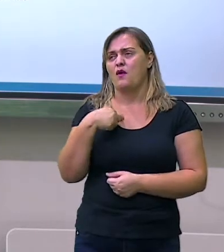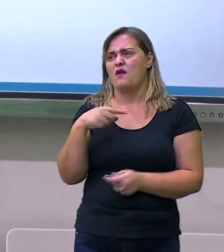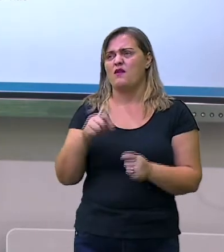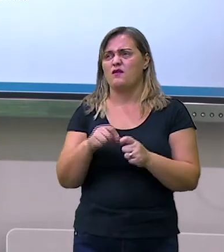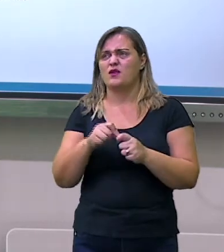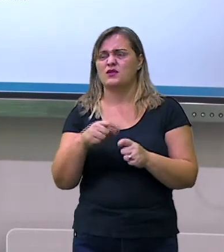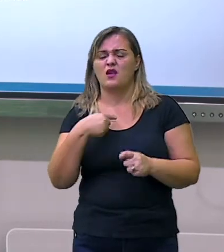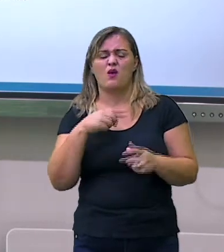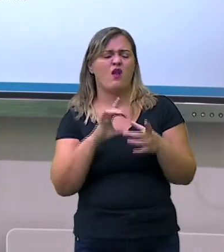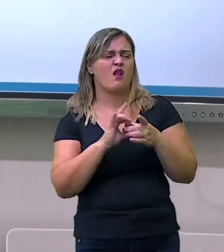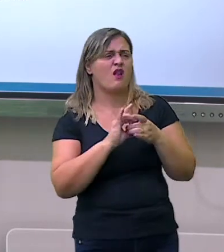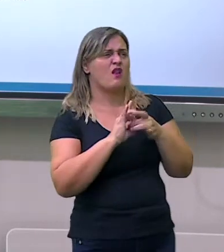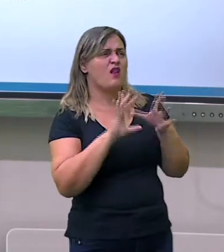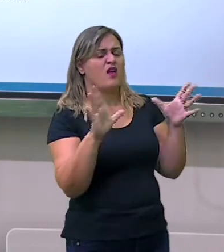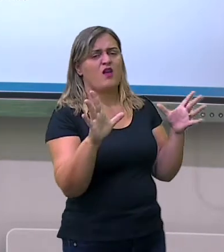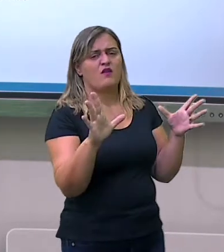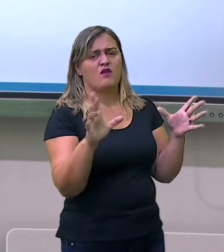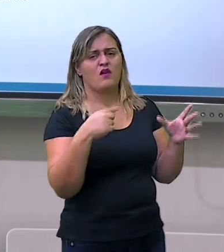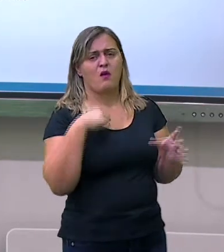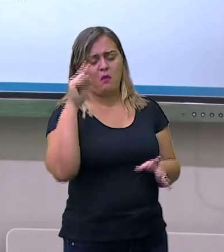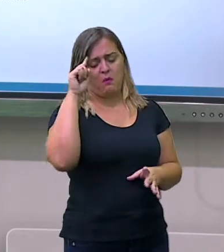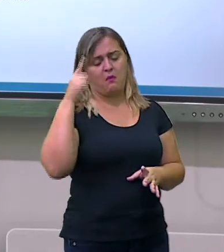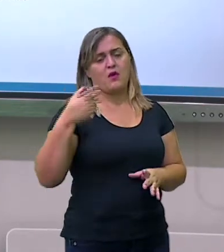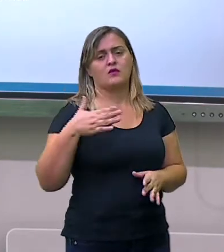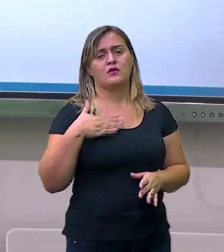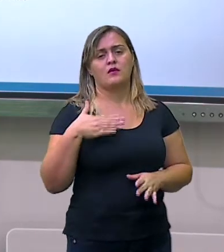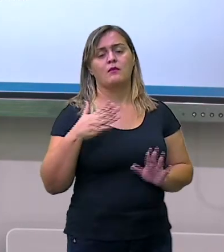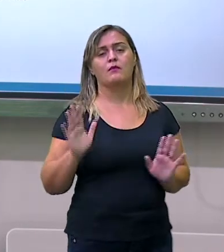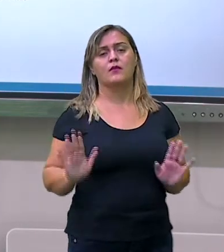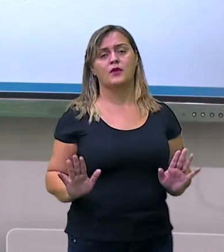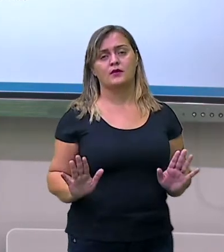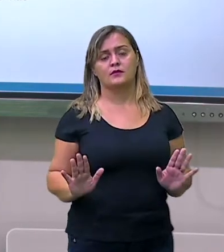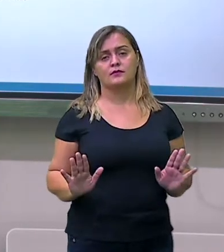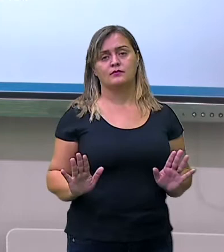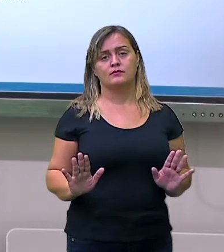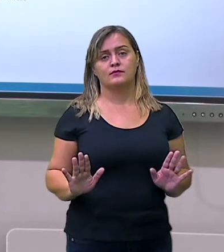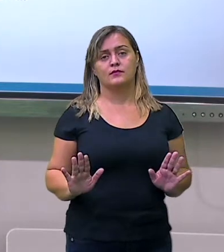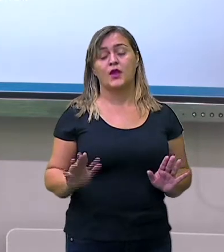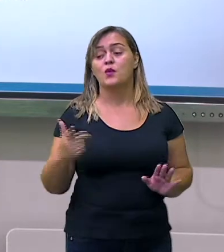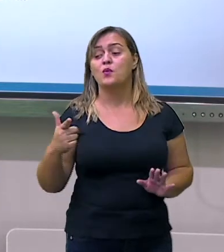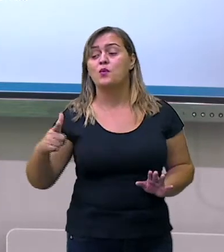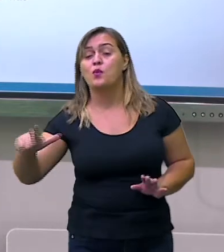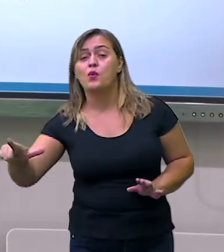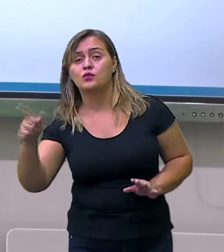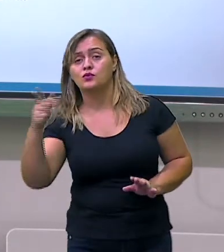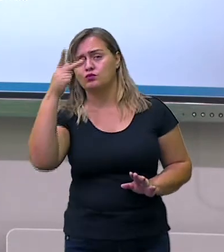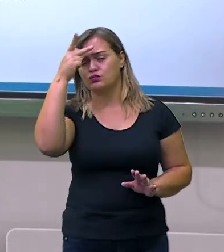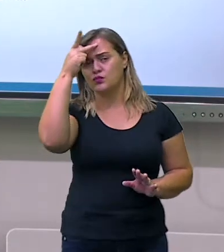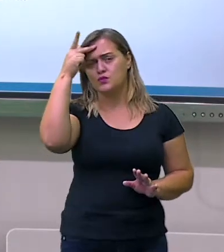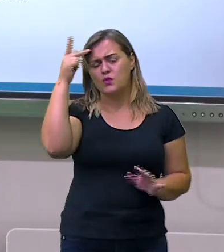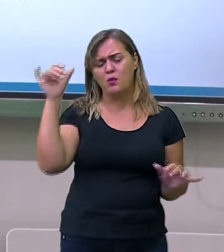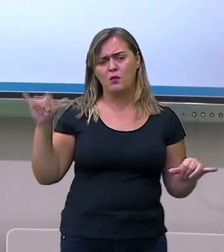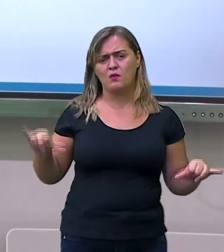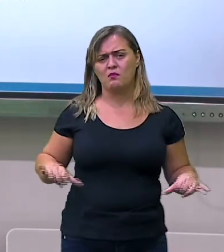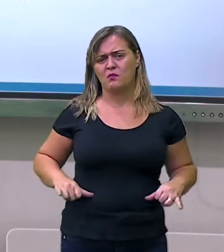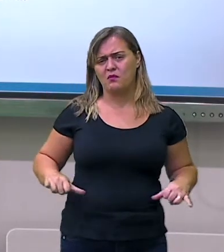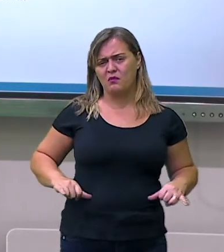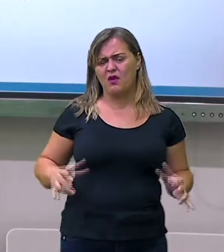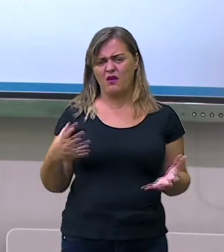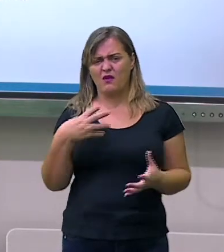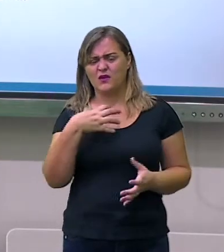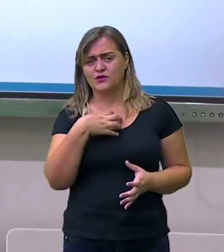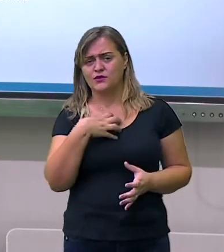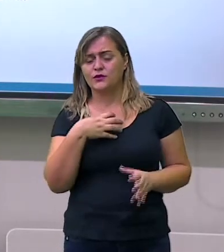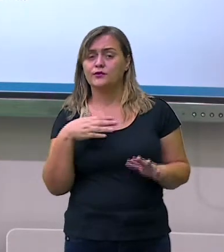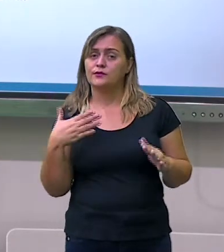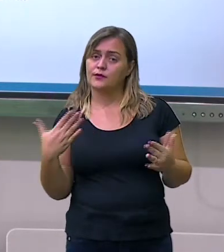livre, eu mando em mim mesmo e vai prejudicar o outro, vai prejudicar o próximo, então não está